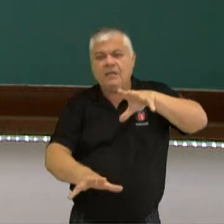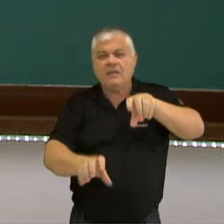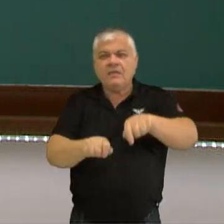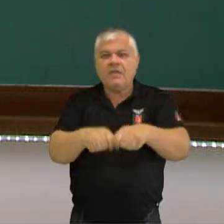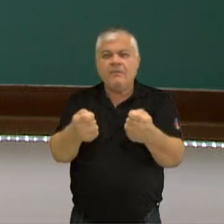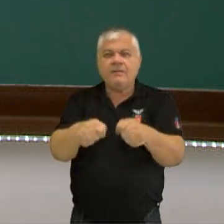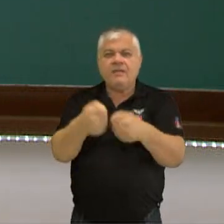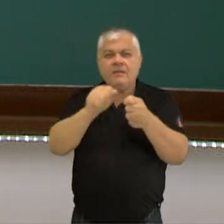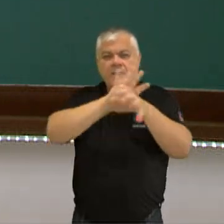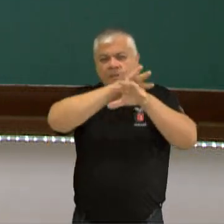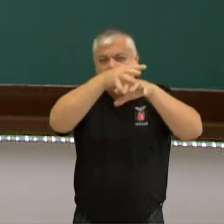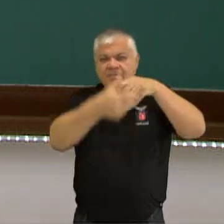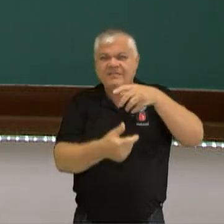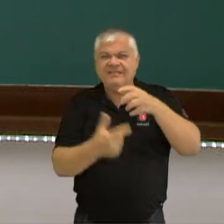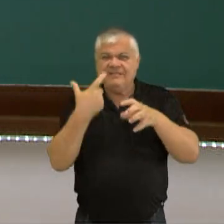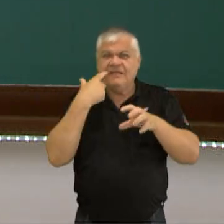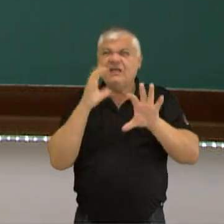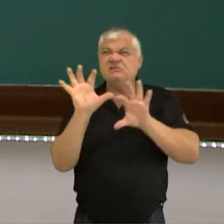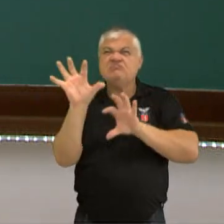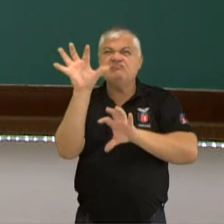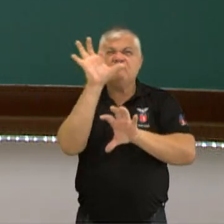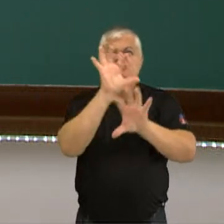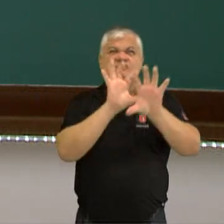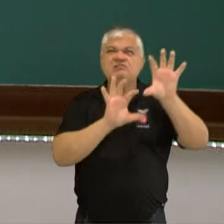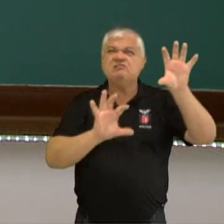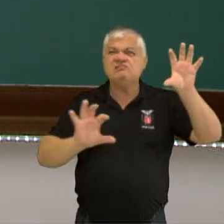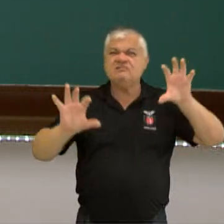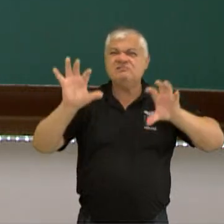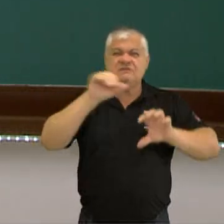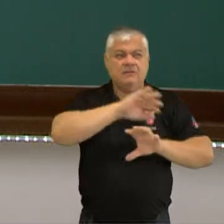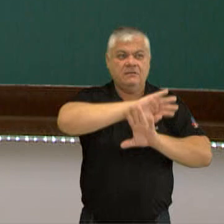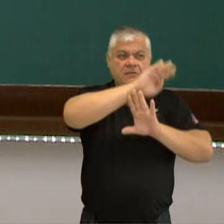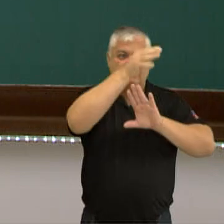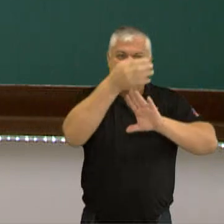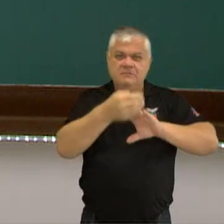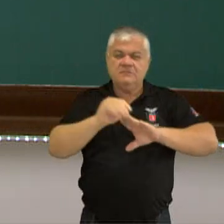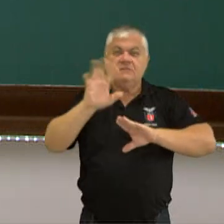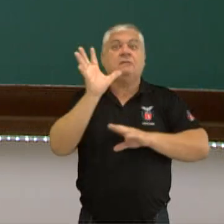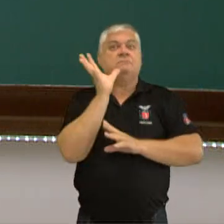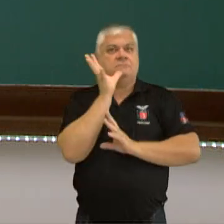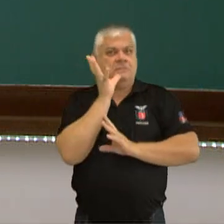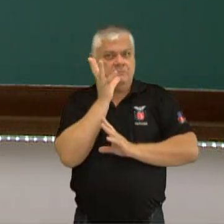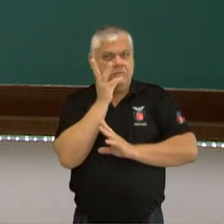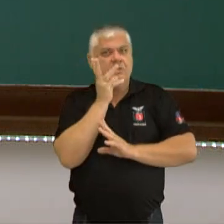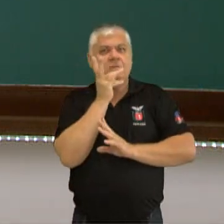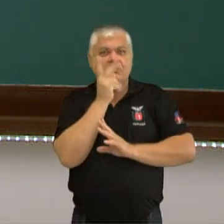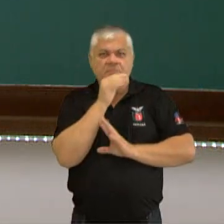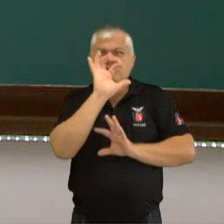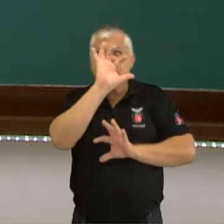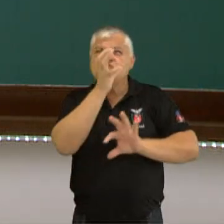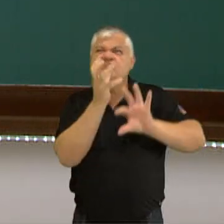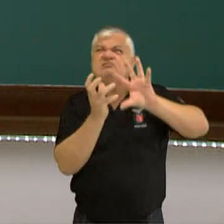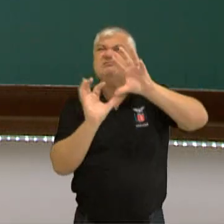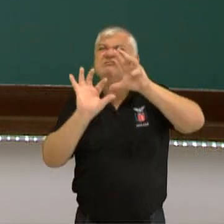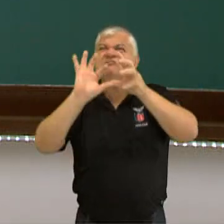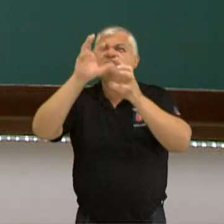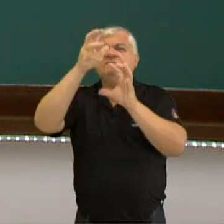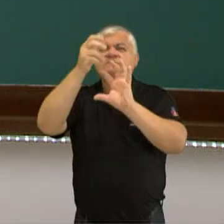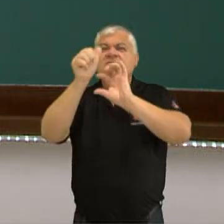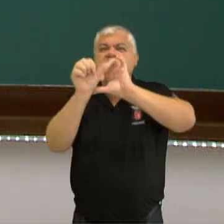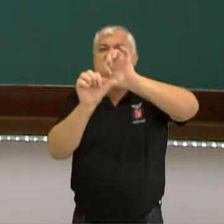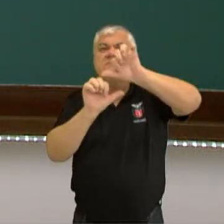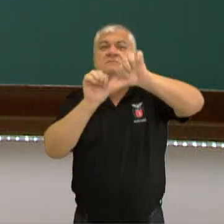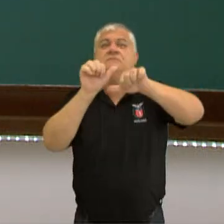Percebam que elas têm formatos e demora, né? É bem lentamente, mas nós temos uma modificação